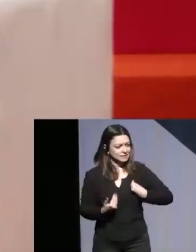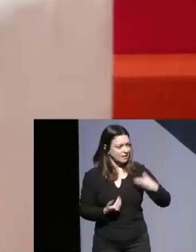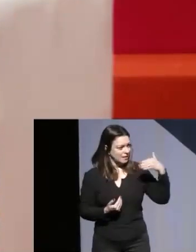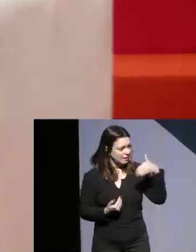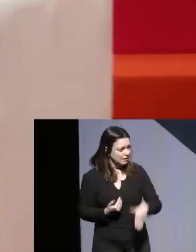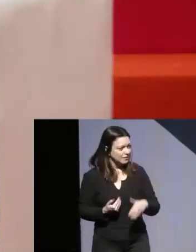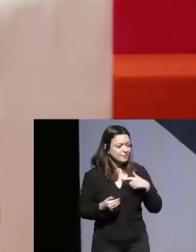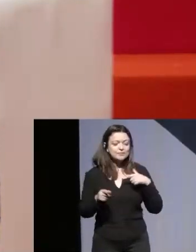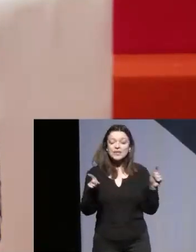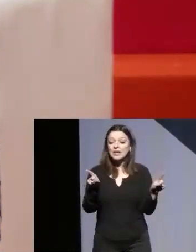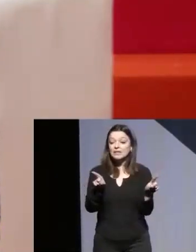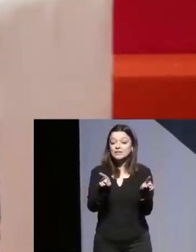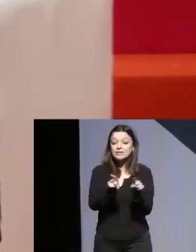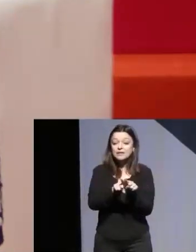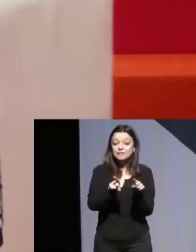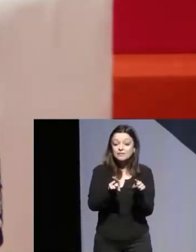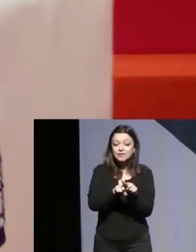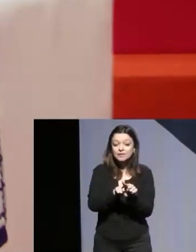alegria ter